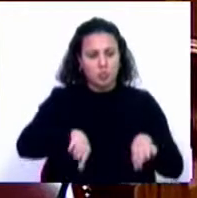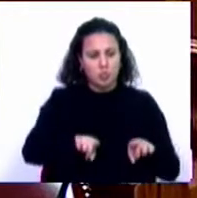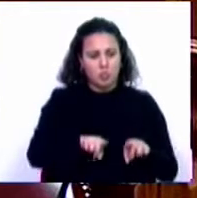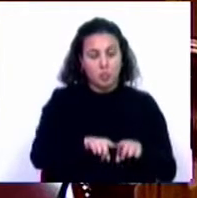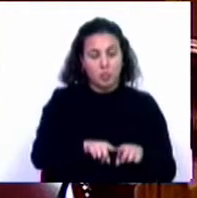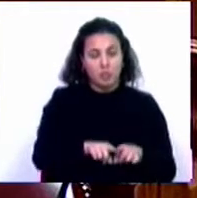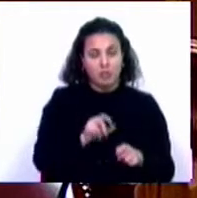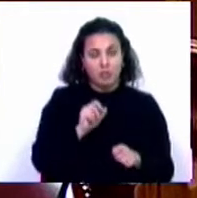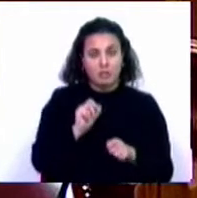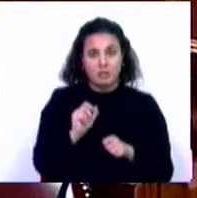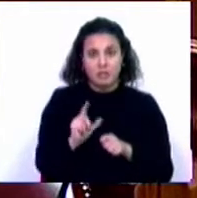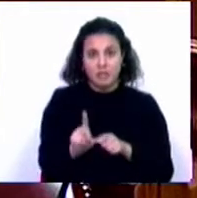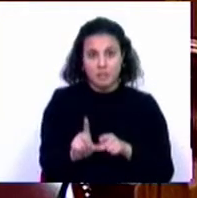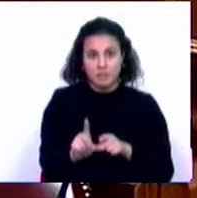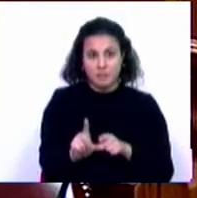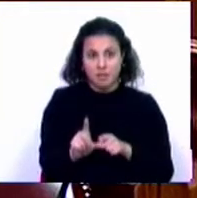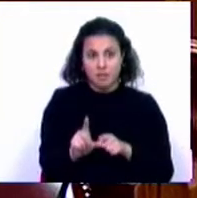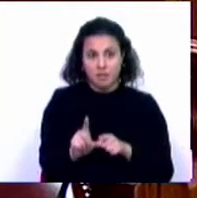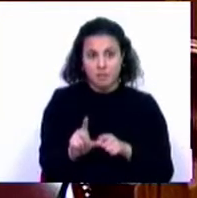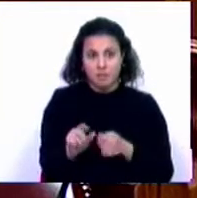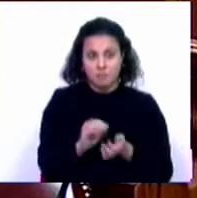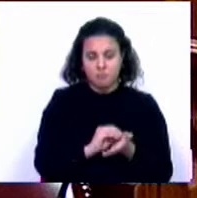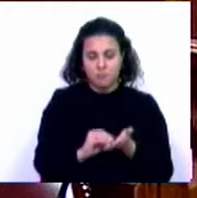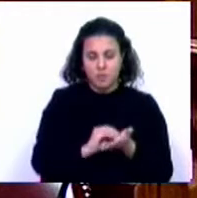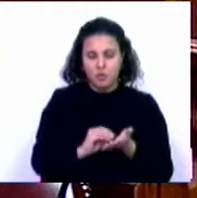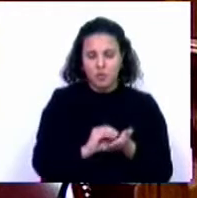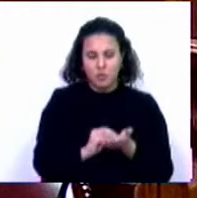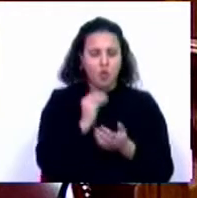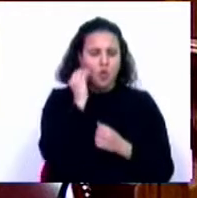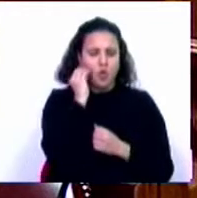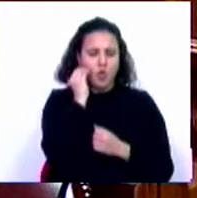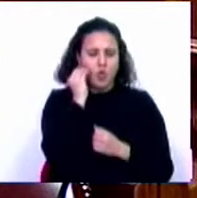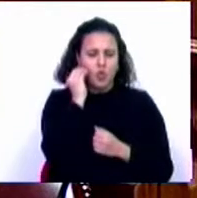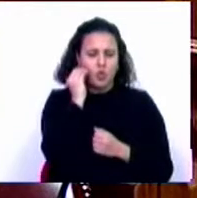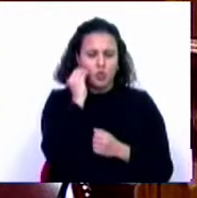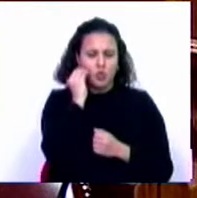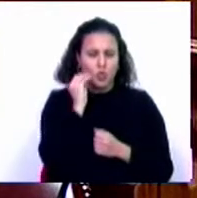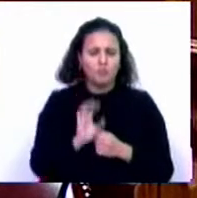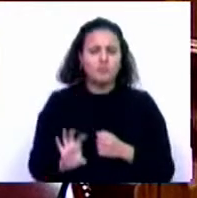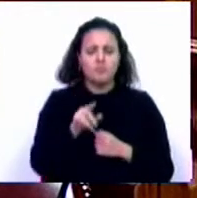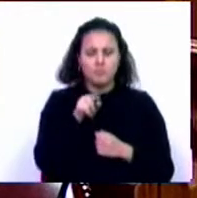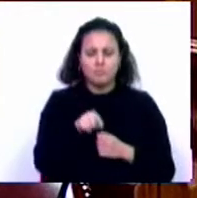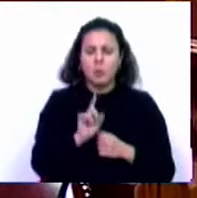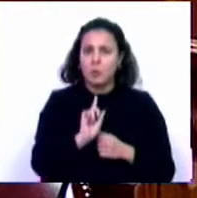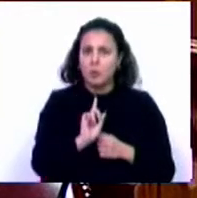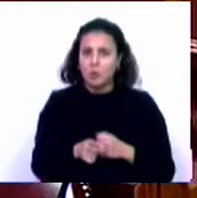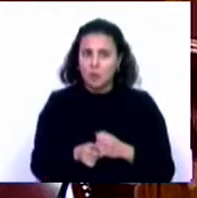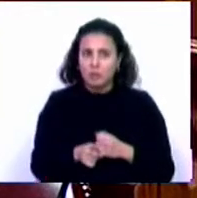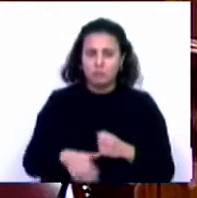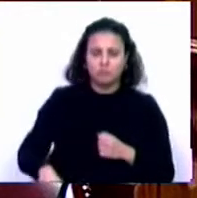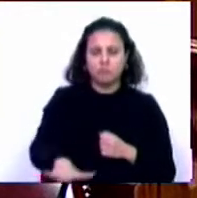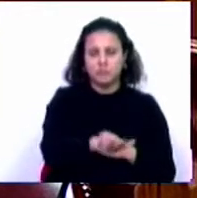da auditoria realizada para saber qual é o estado da distribuição à escala do território